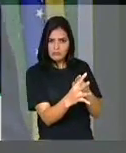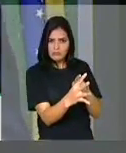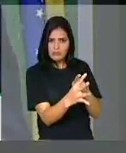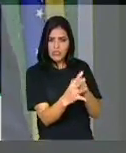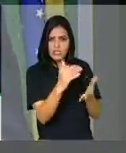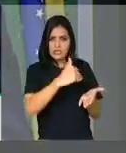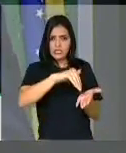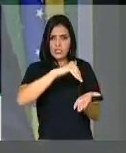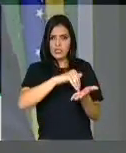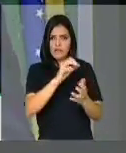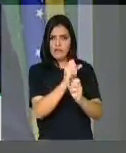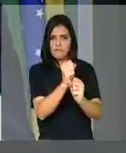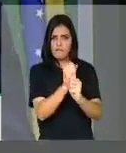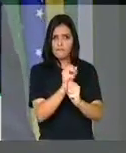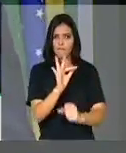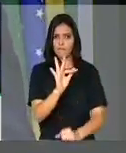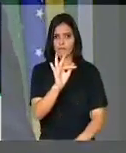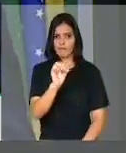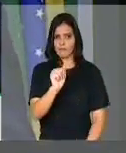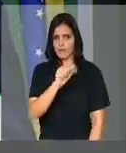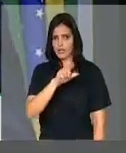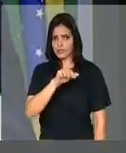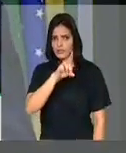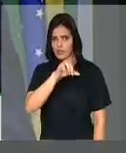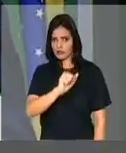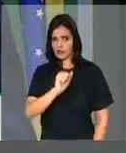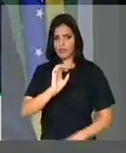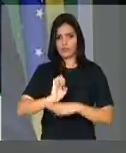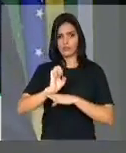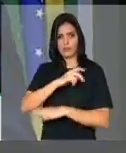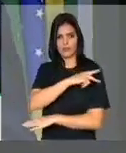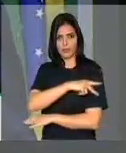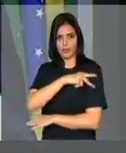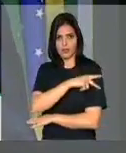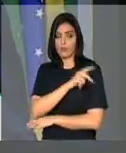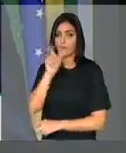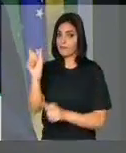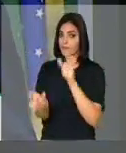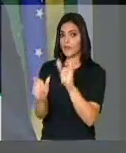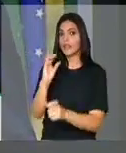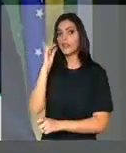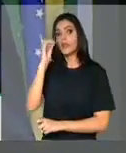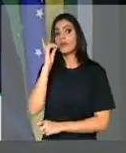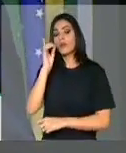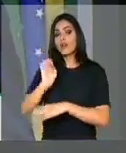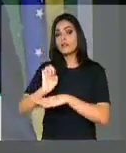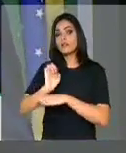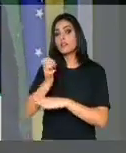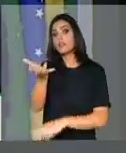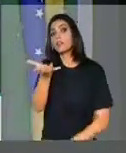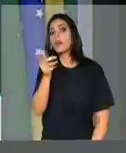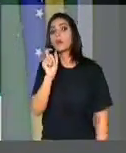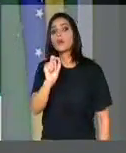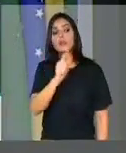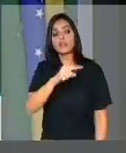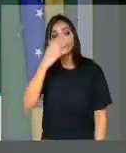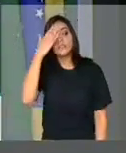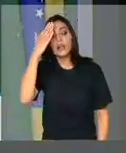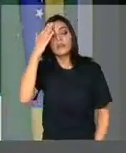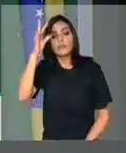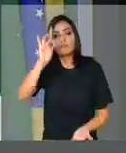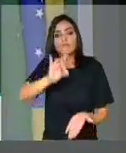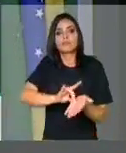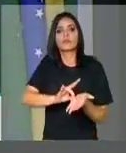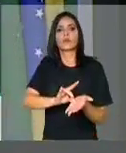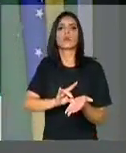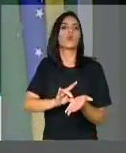o secretário da Fazenda do Estado do Piauí. O que os deputados querem é saber